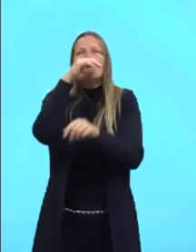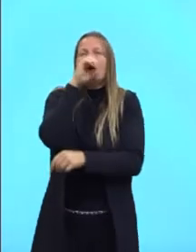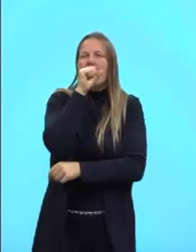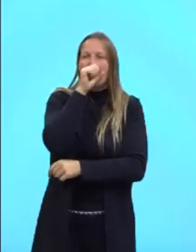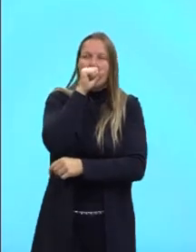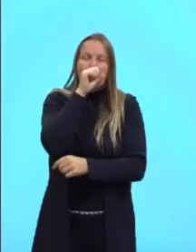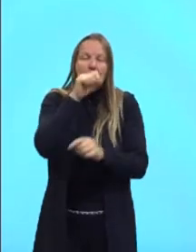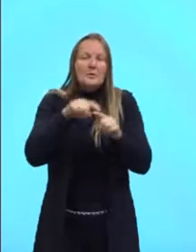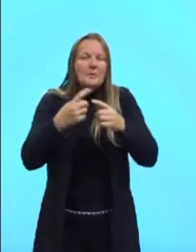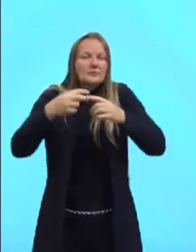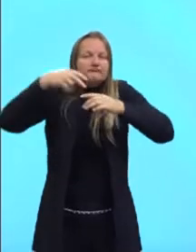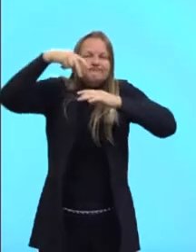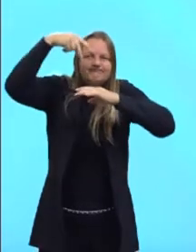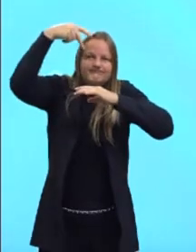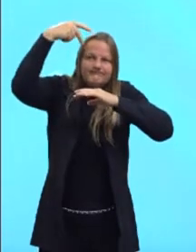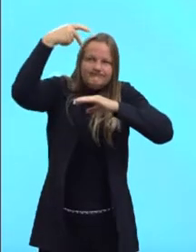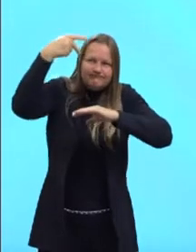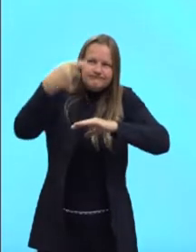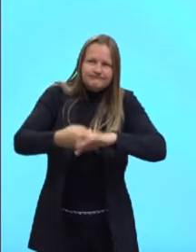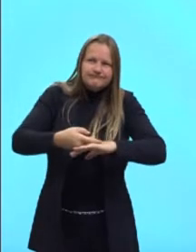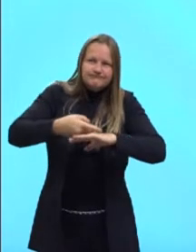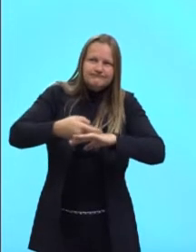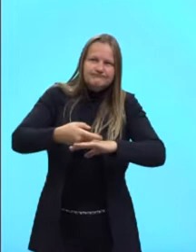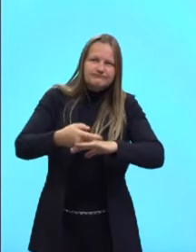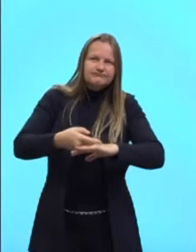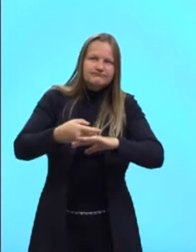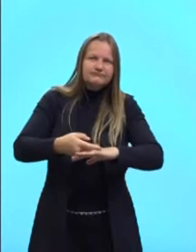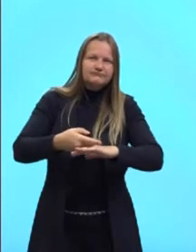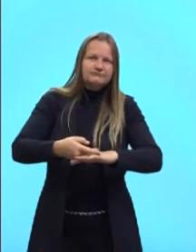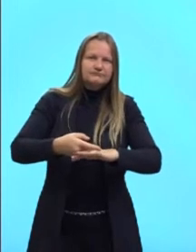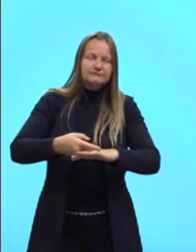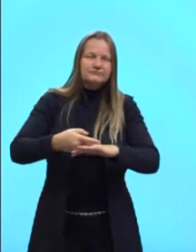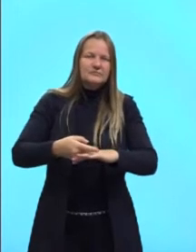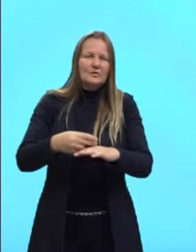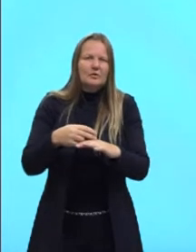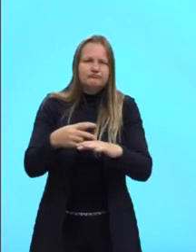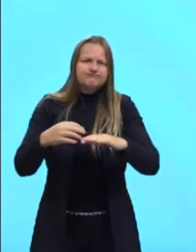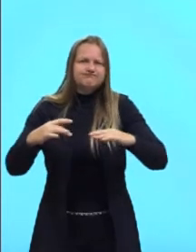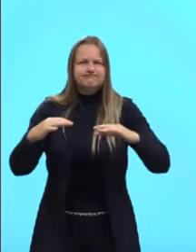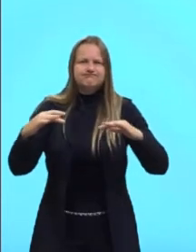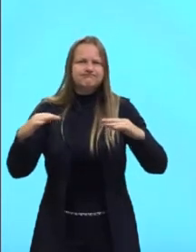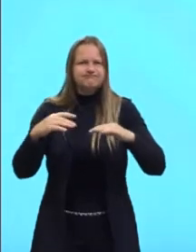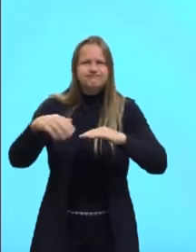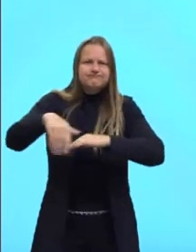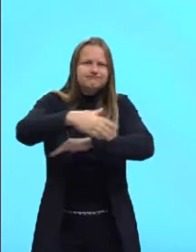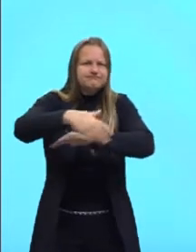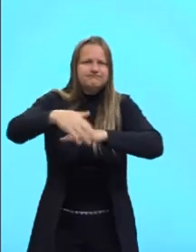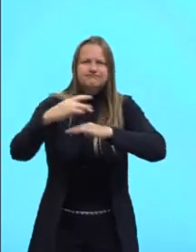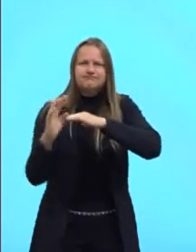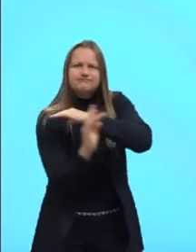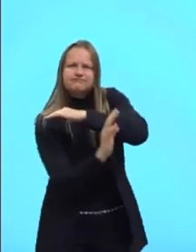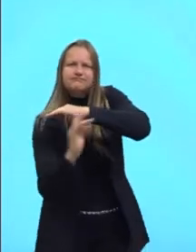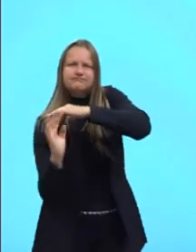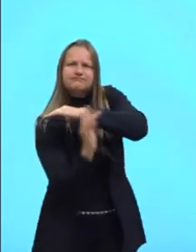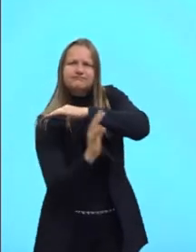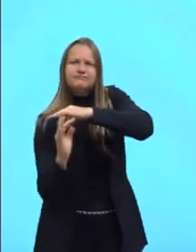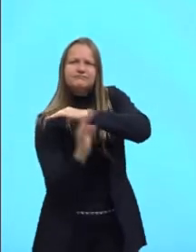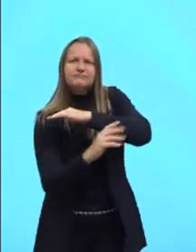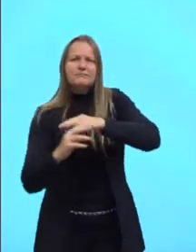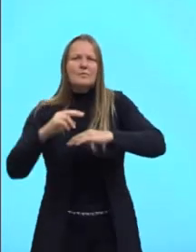e se acabou no chão feito um pacote tímido agonizou no meio do passeio Náufrago